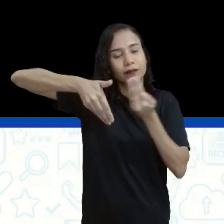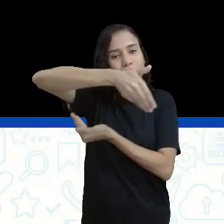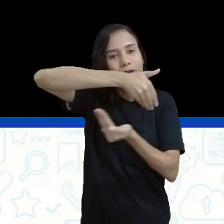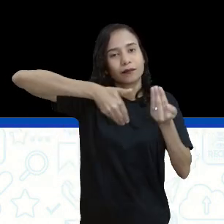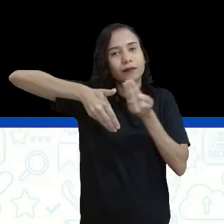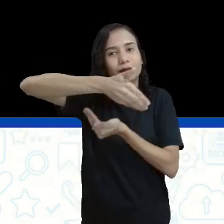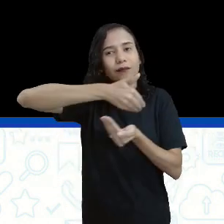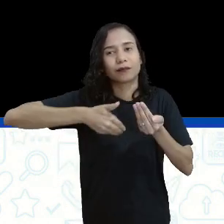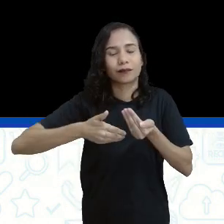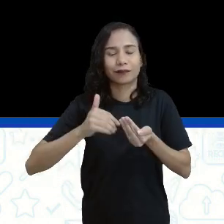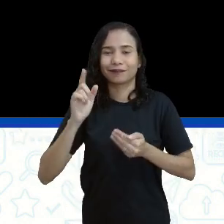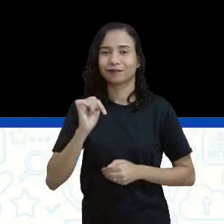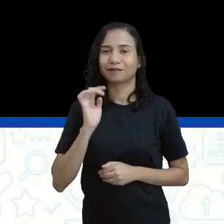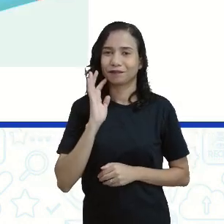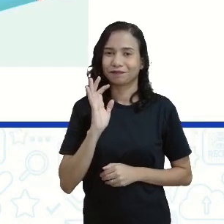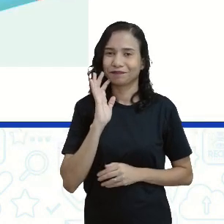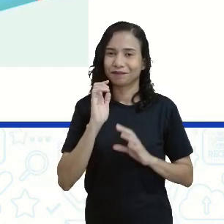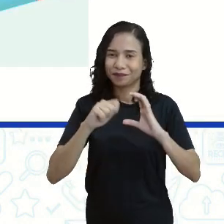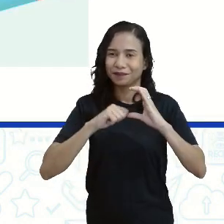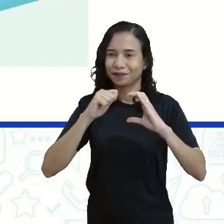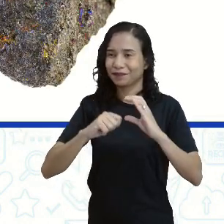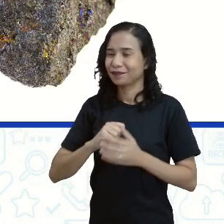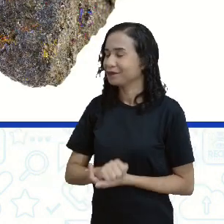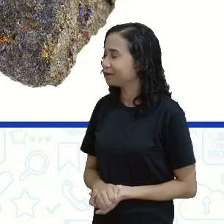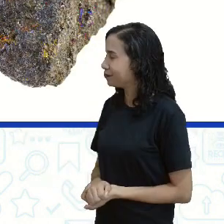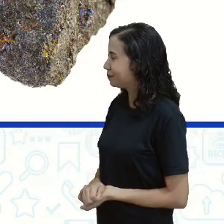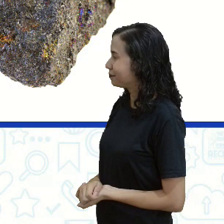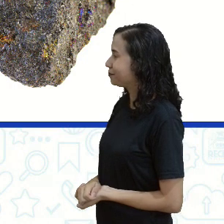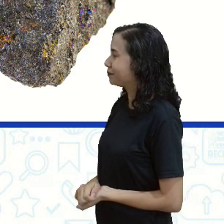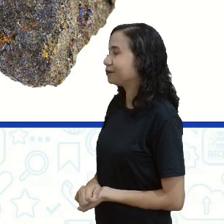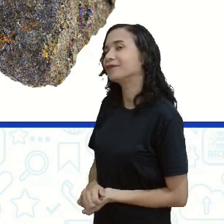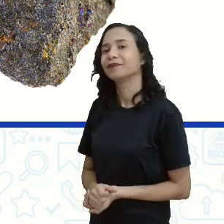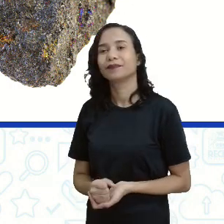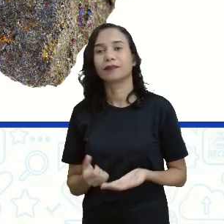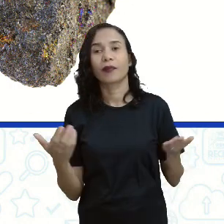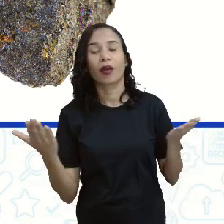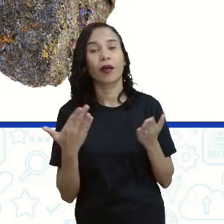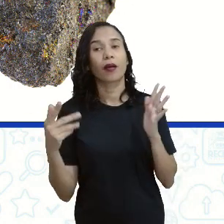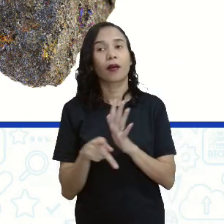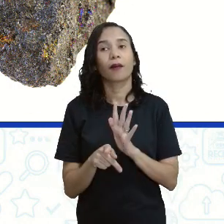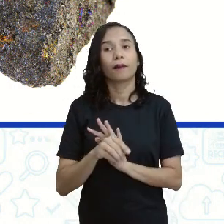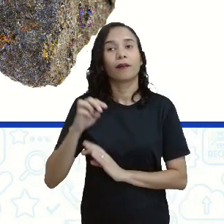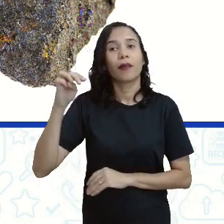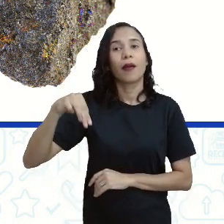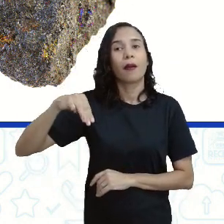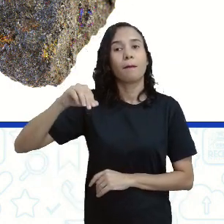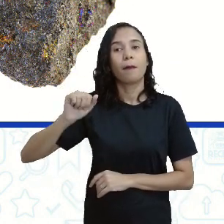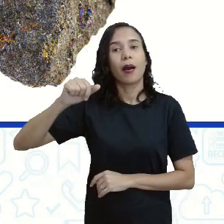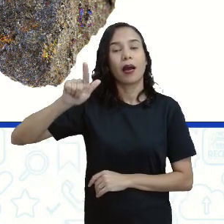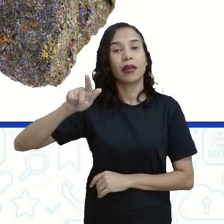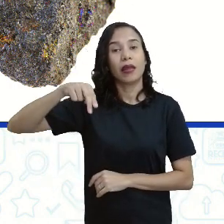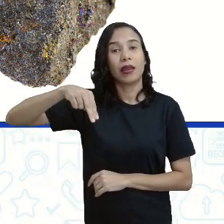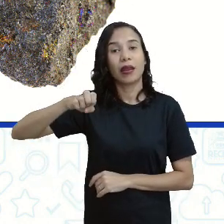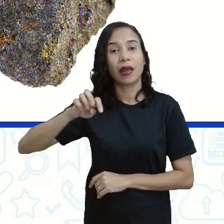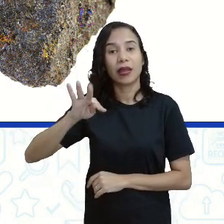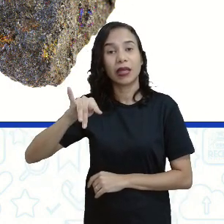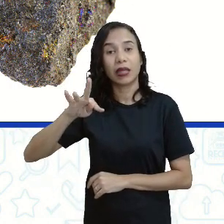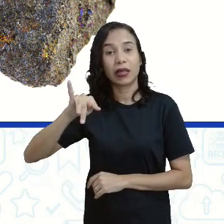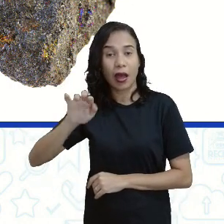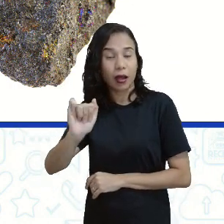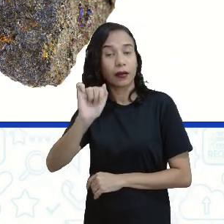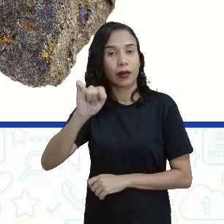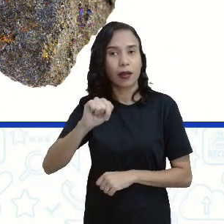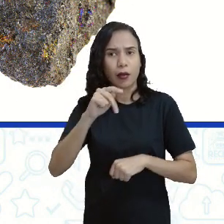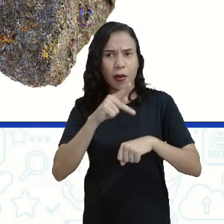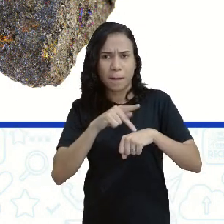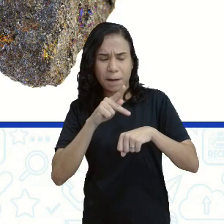se comporta. É bem legal esse vídeo. E a magnetita. Essa pedrinha, professora,